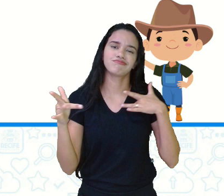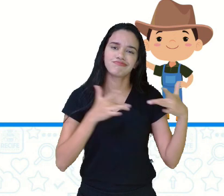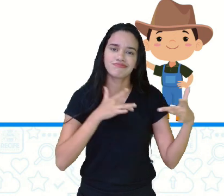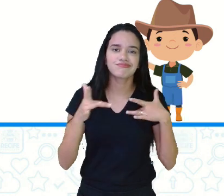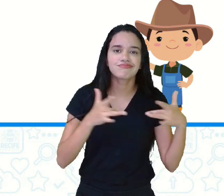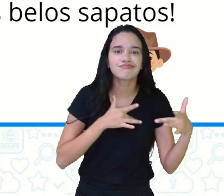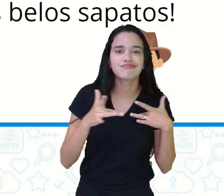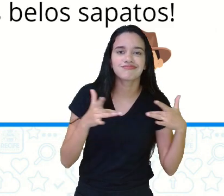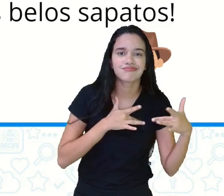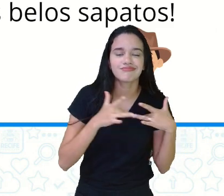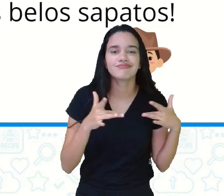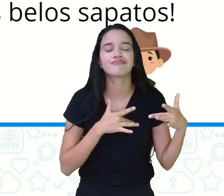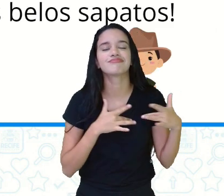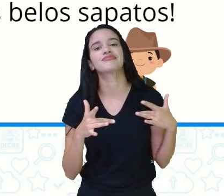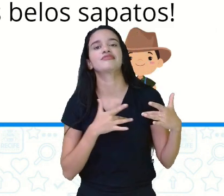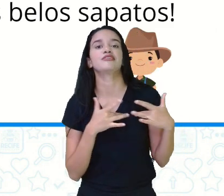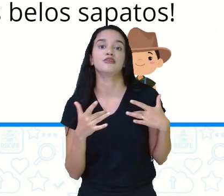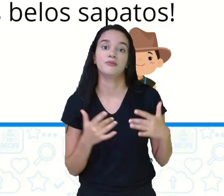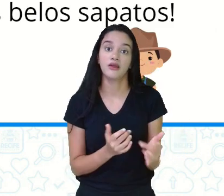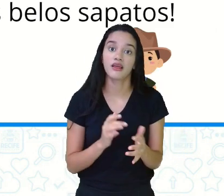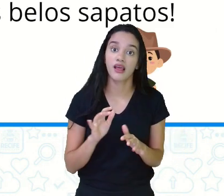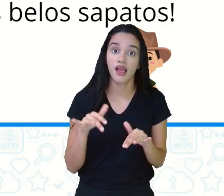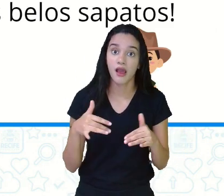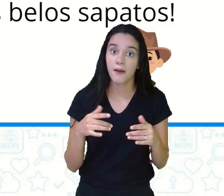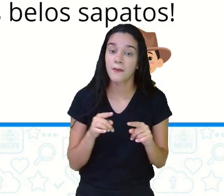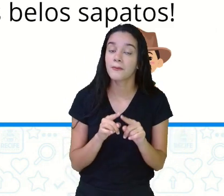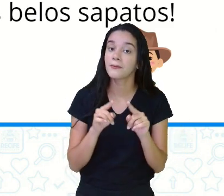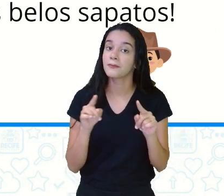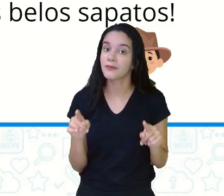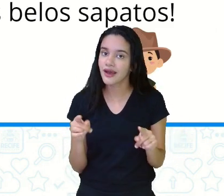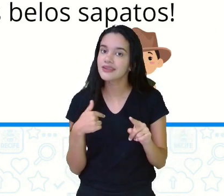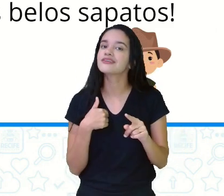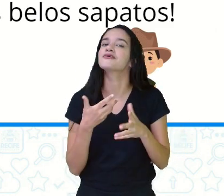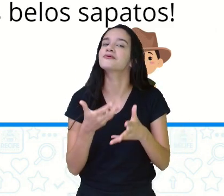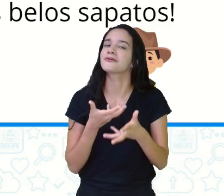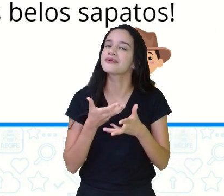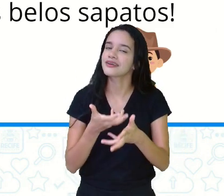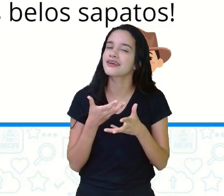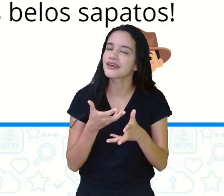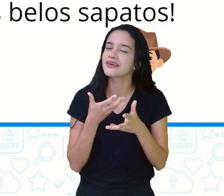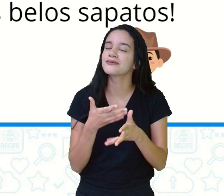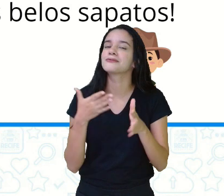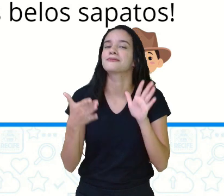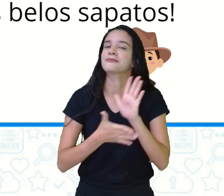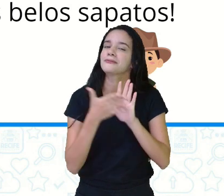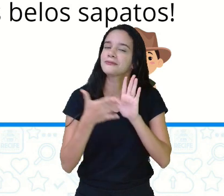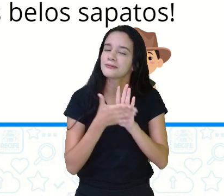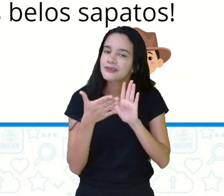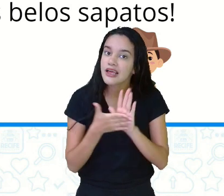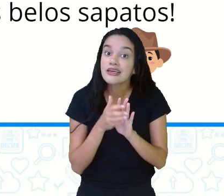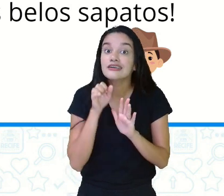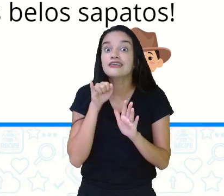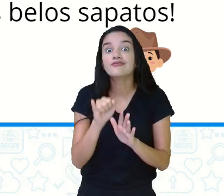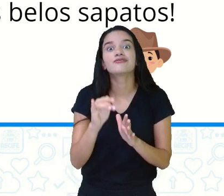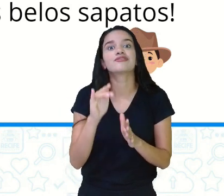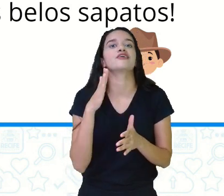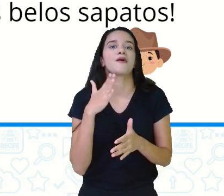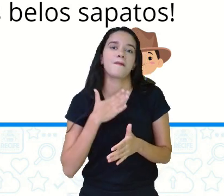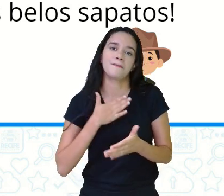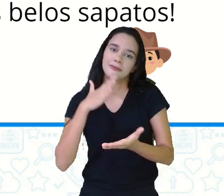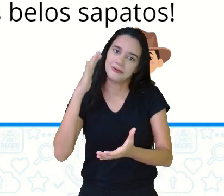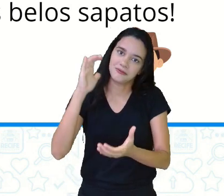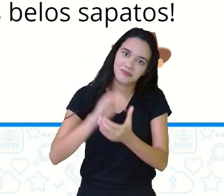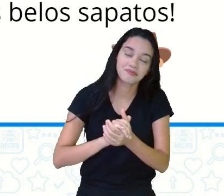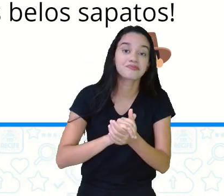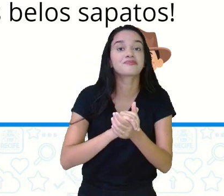apaixonei perdidamente. Tanto que quero lhe fazer uma proposta. Se você aceitar ser minha